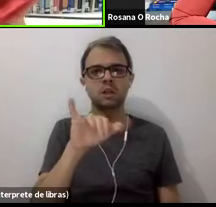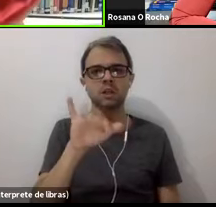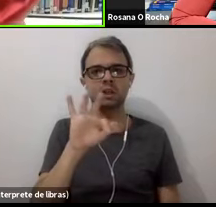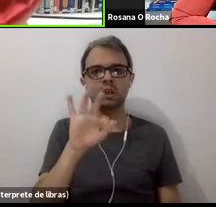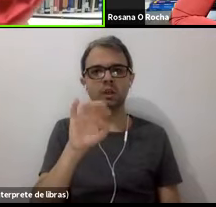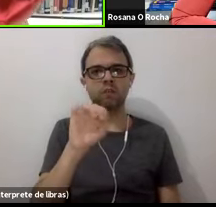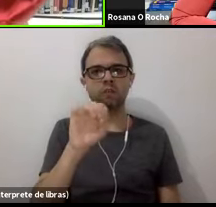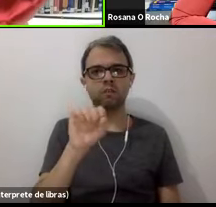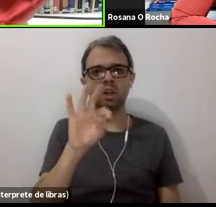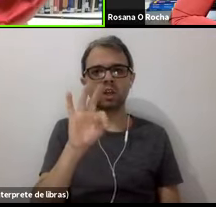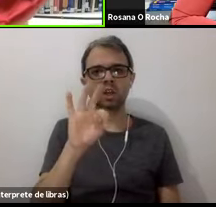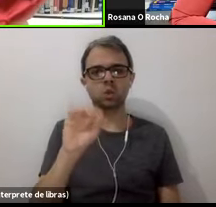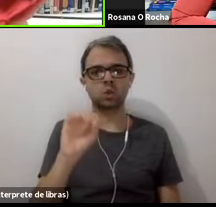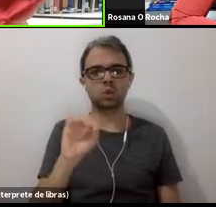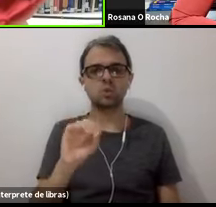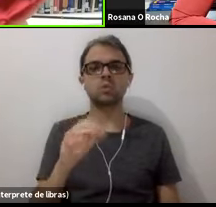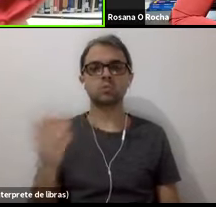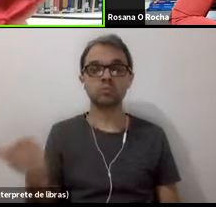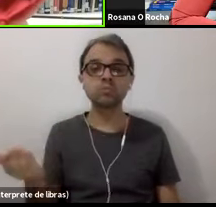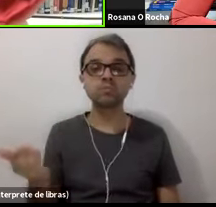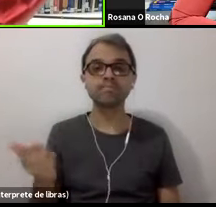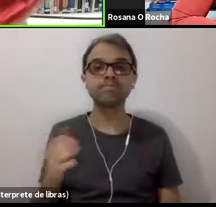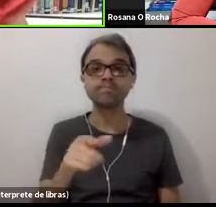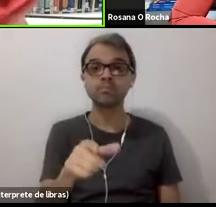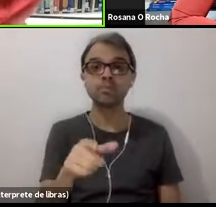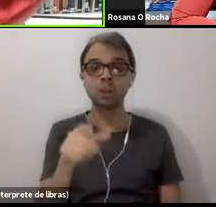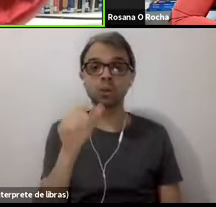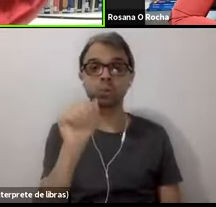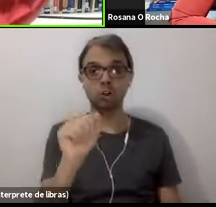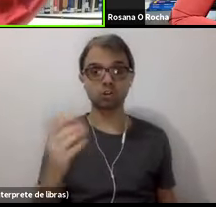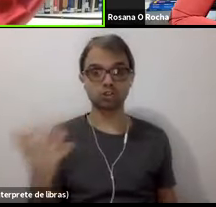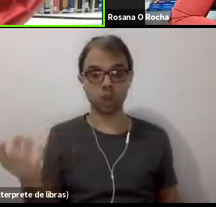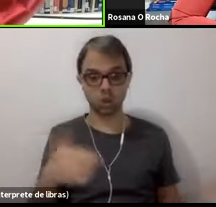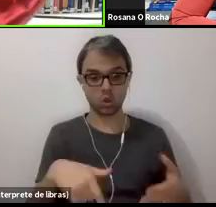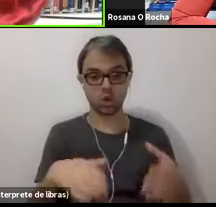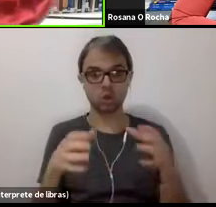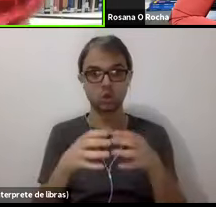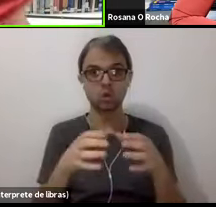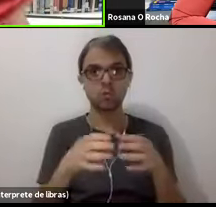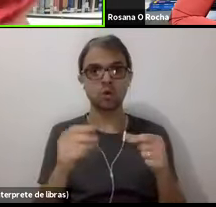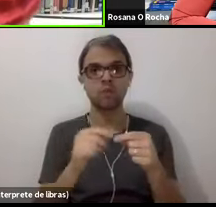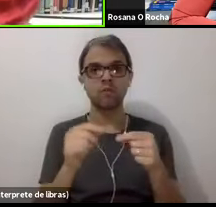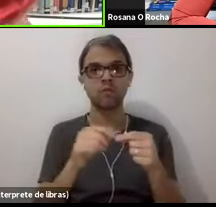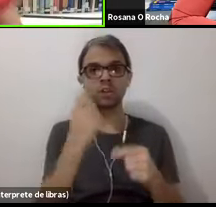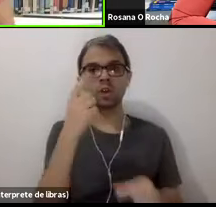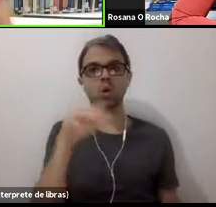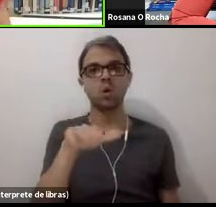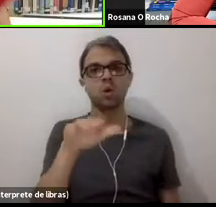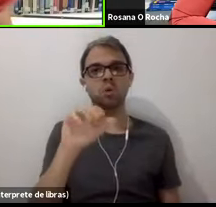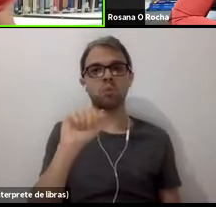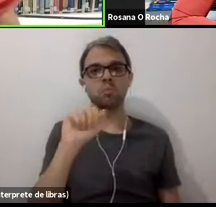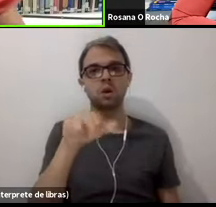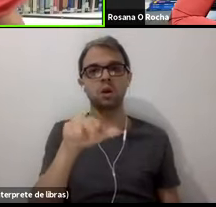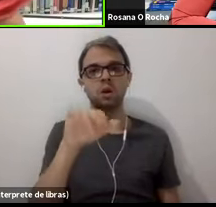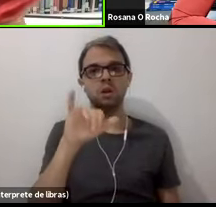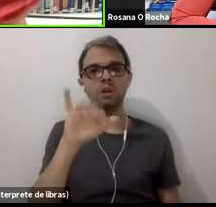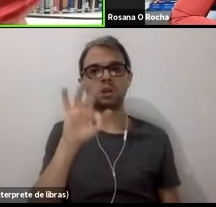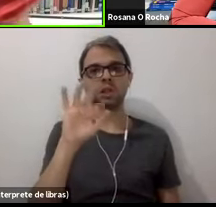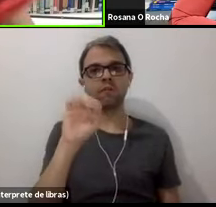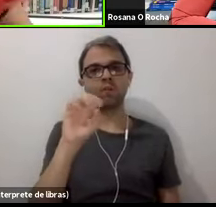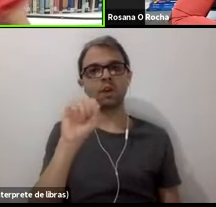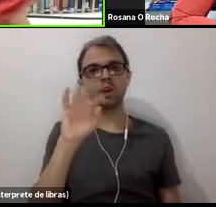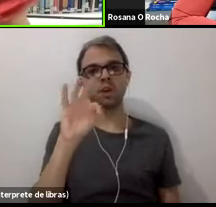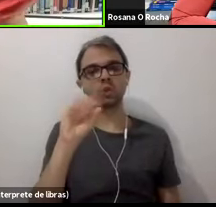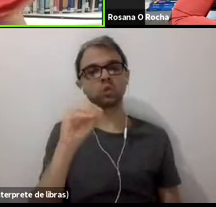e abrirá para que nosso grupo possa escrever esse manifesto. Agradecemos muito a todos vocês e principalmente aos gestores que estão aqui